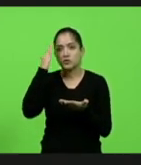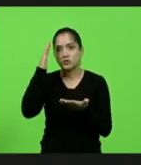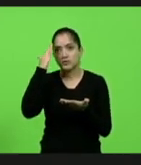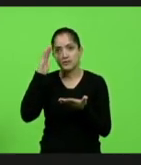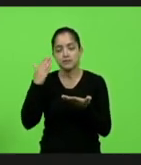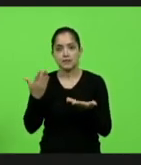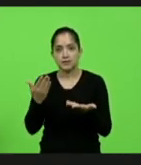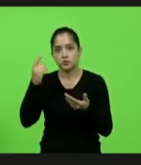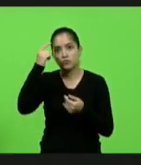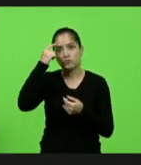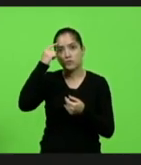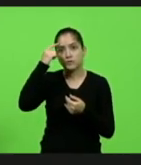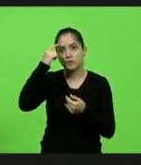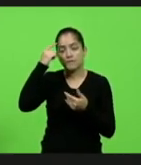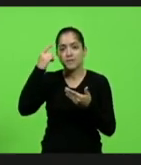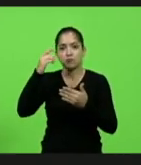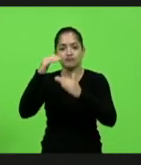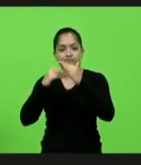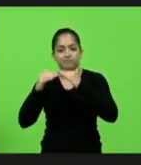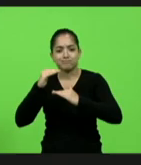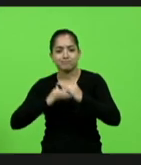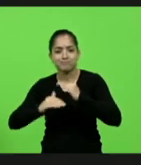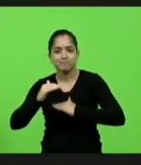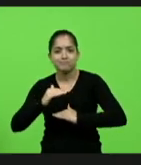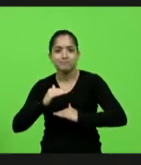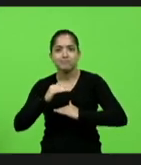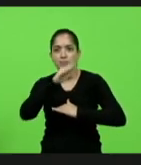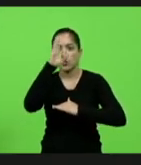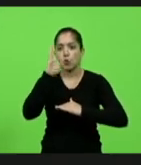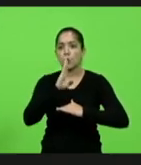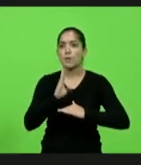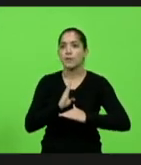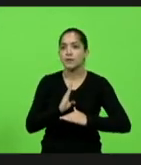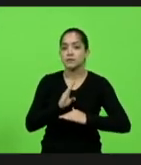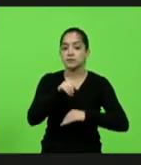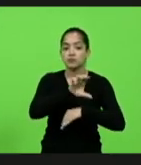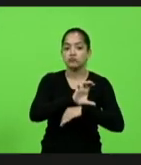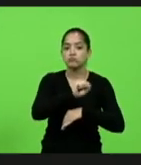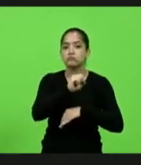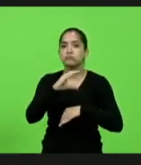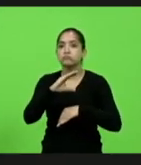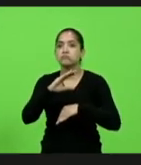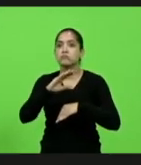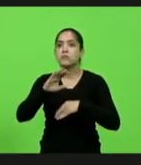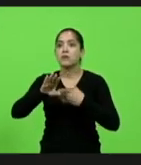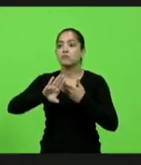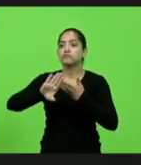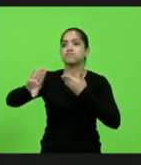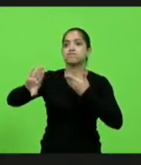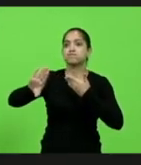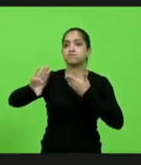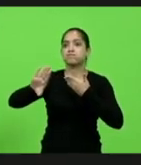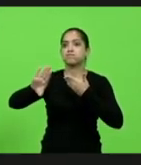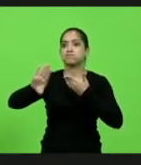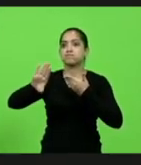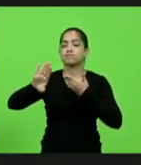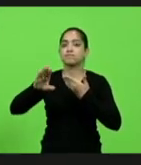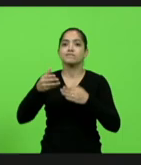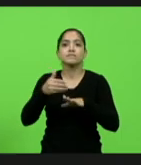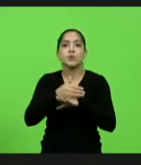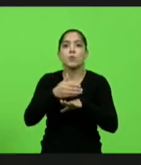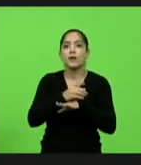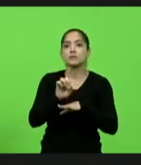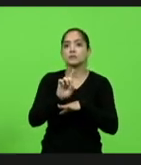pensamento retrógrado manter o Brasil, especialmente Santa Catarina, fora dessa lista, né, dos países mais elevados em